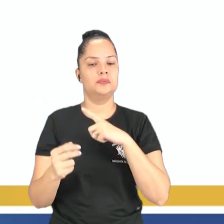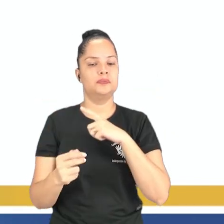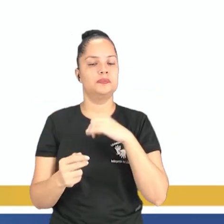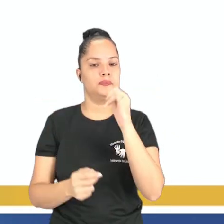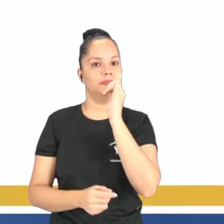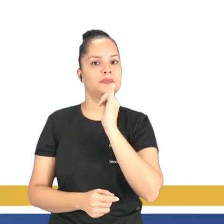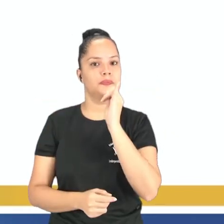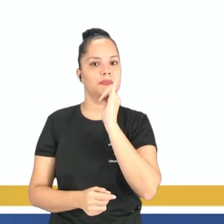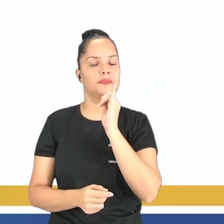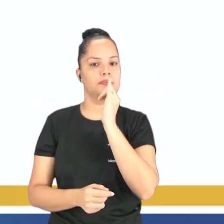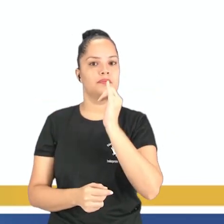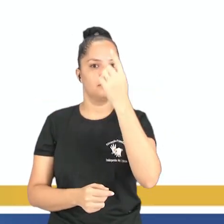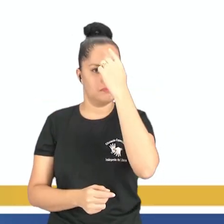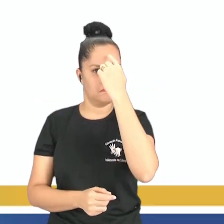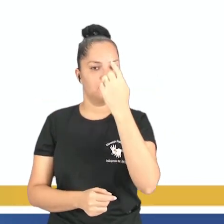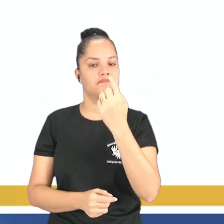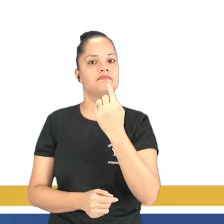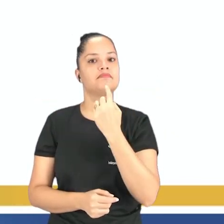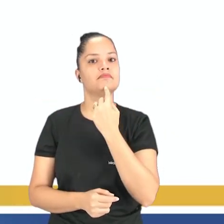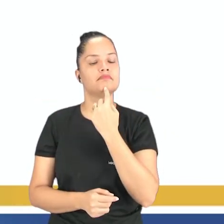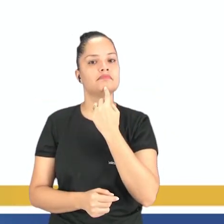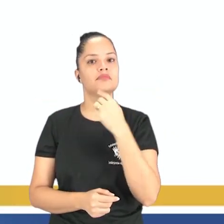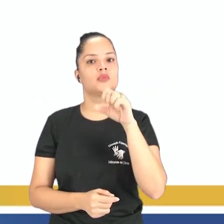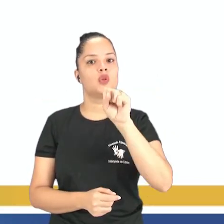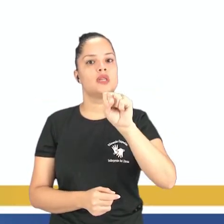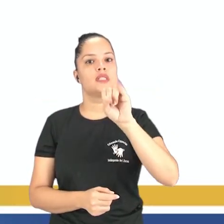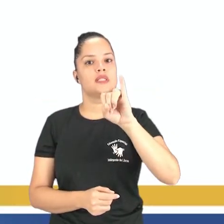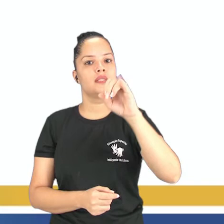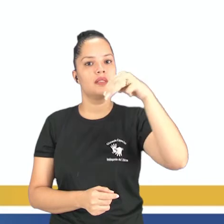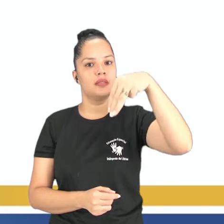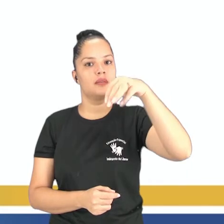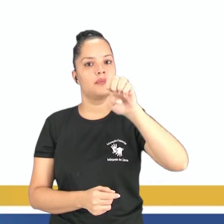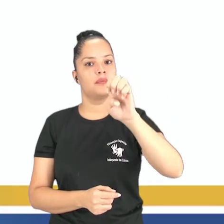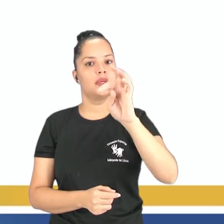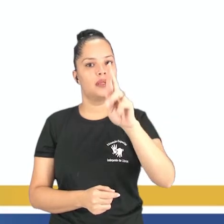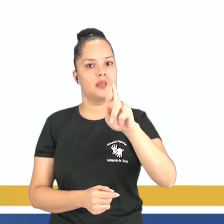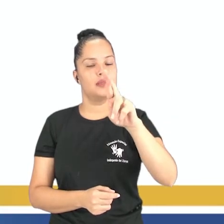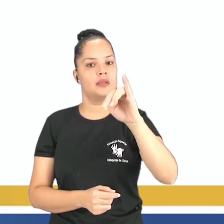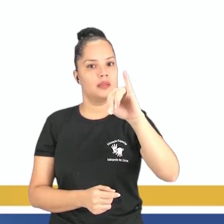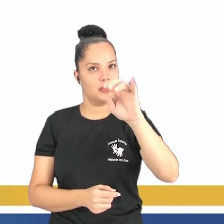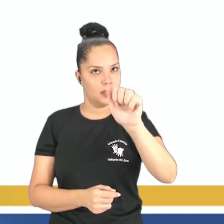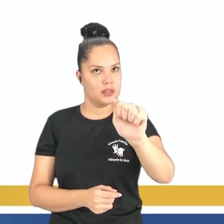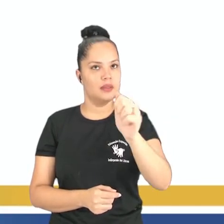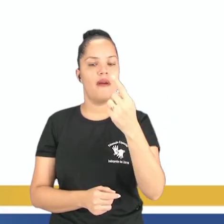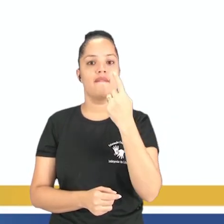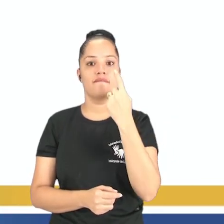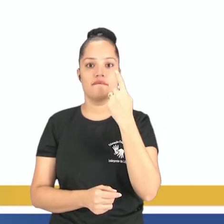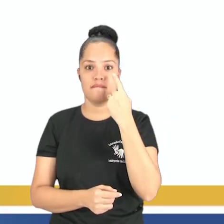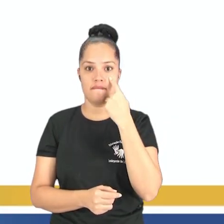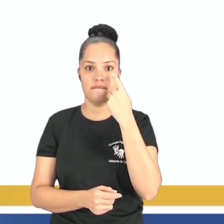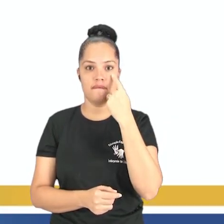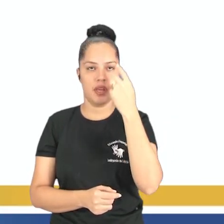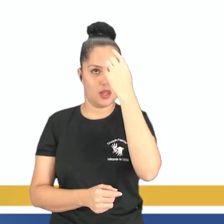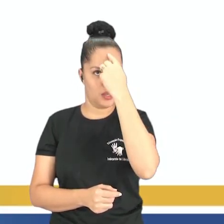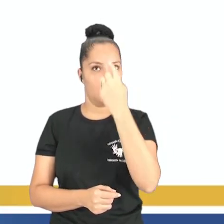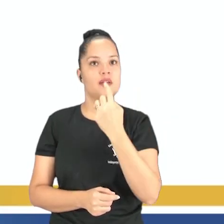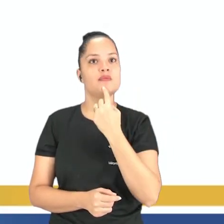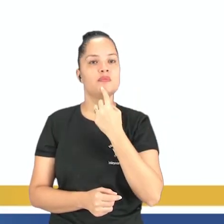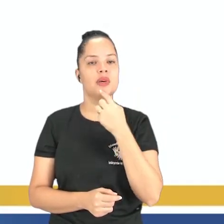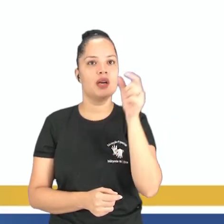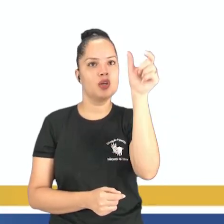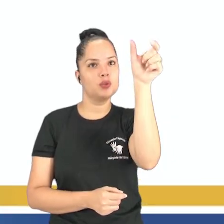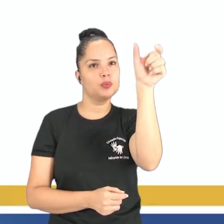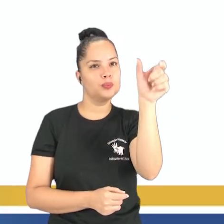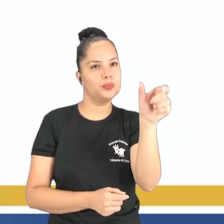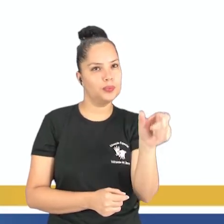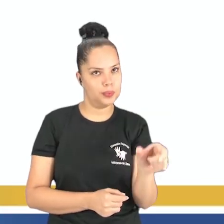de figuras com a simetria de translação. Estão vendo aí a primeira figura? Observe